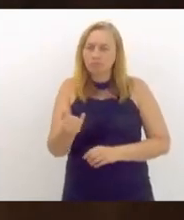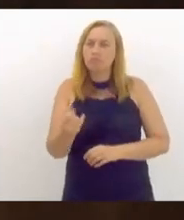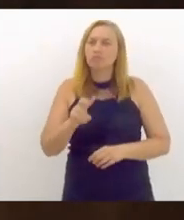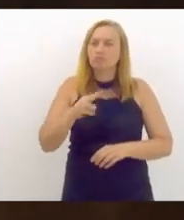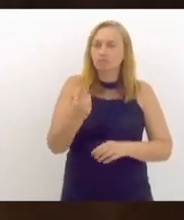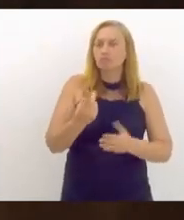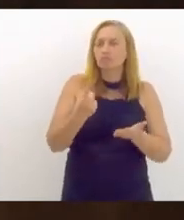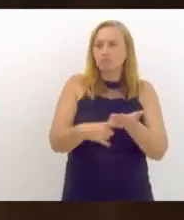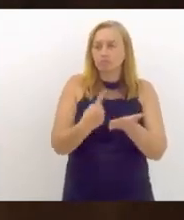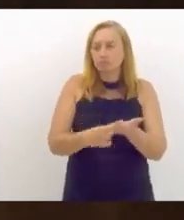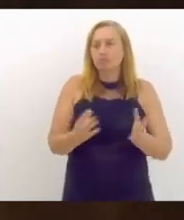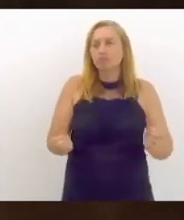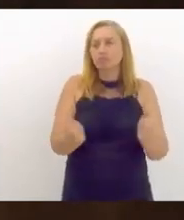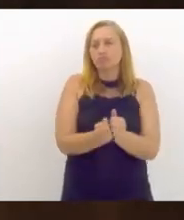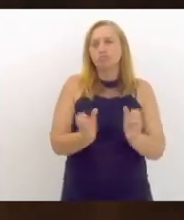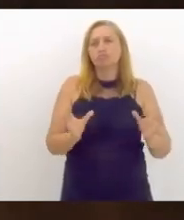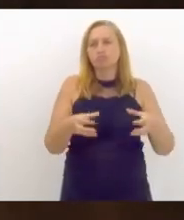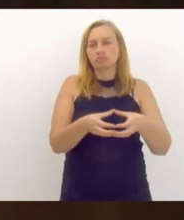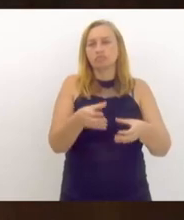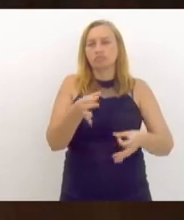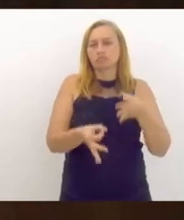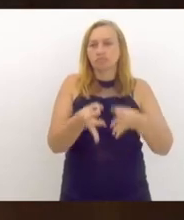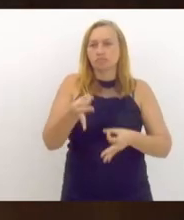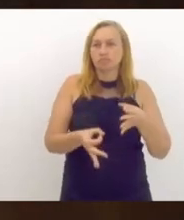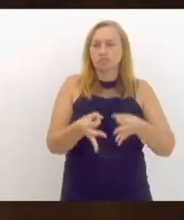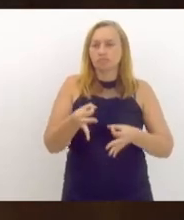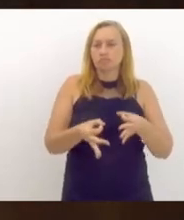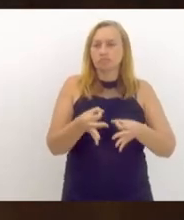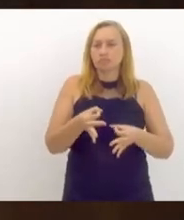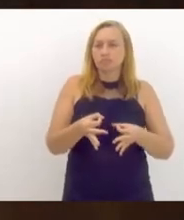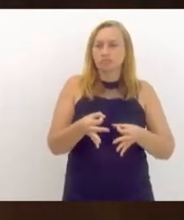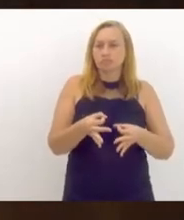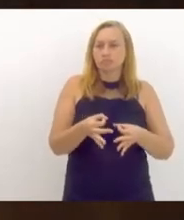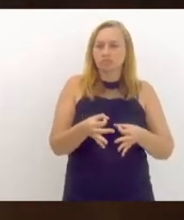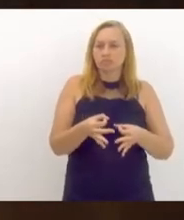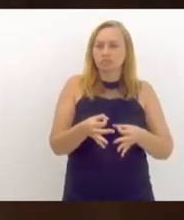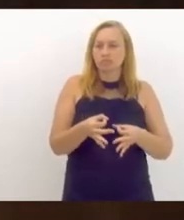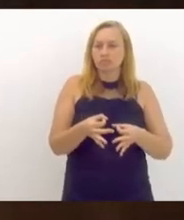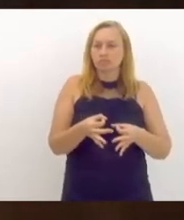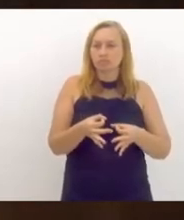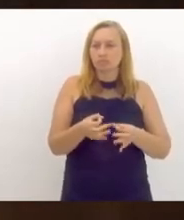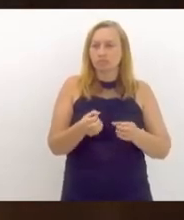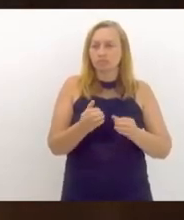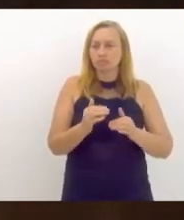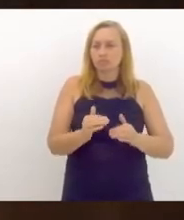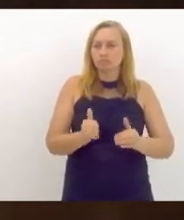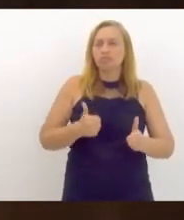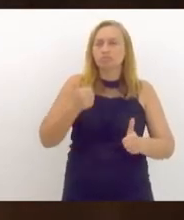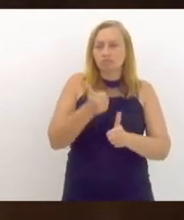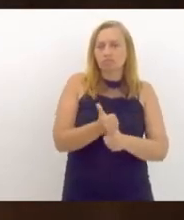um acordo junto com a Comissão de Constituição e Justiça para tentar fazer um substitutivo